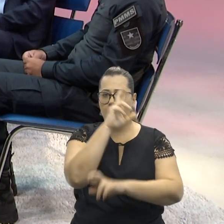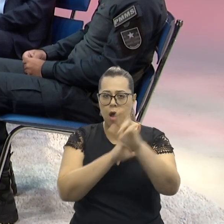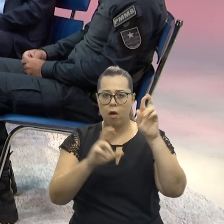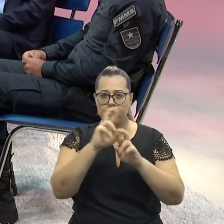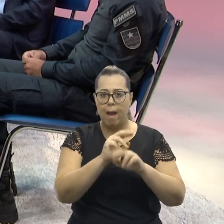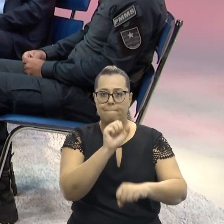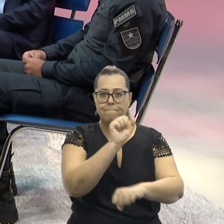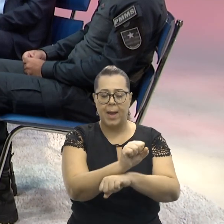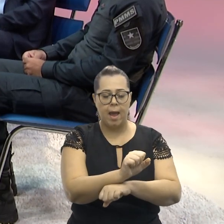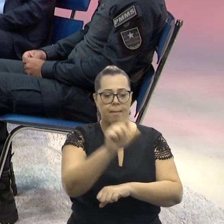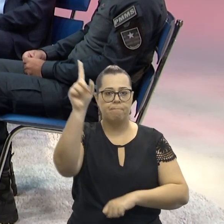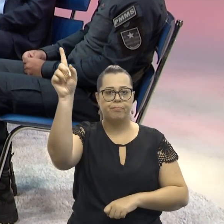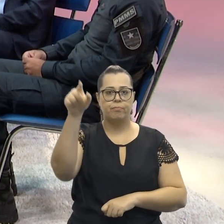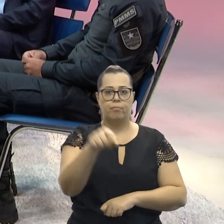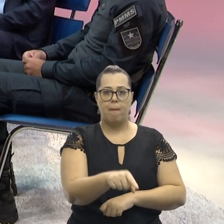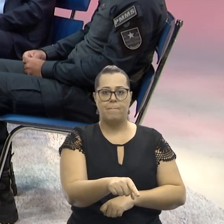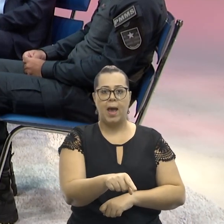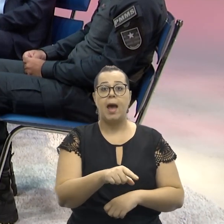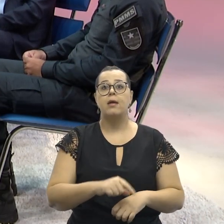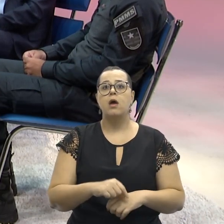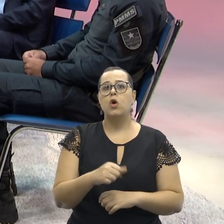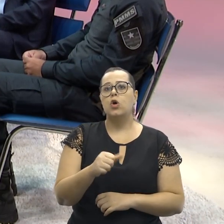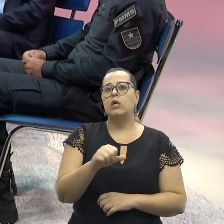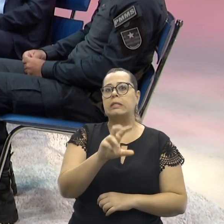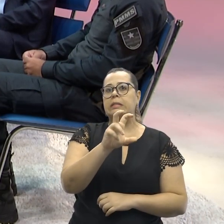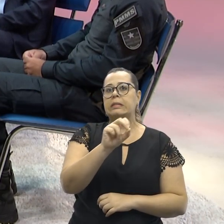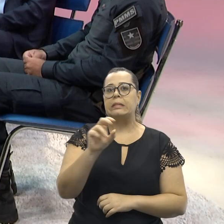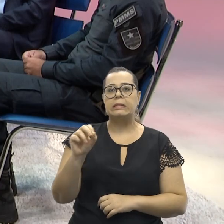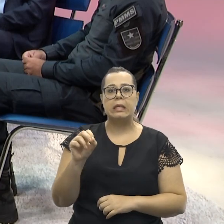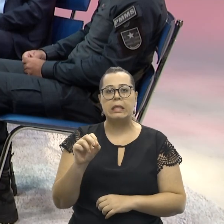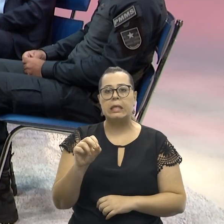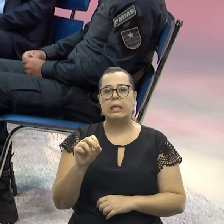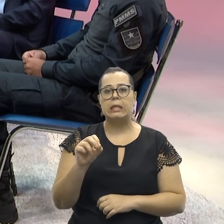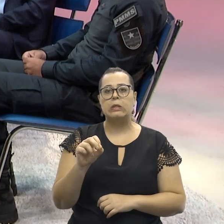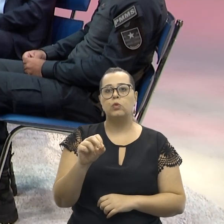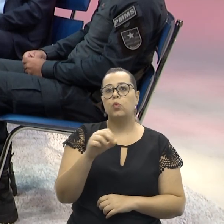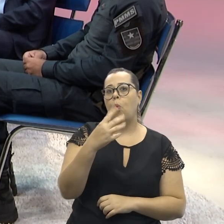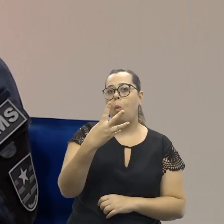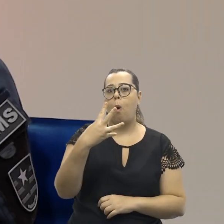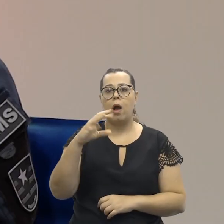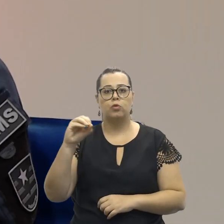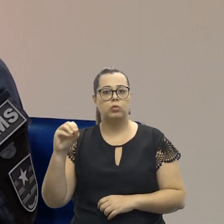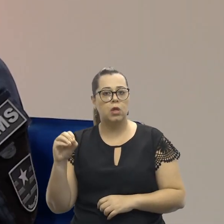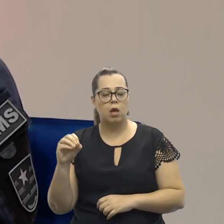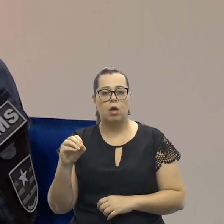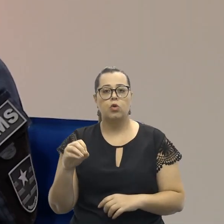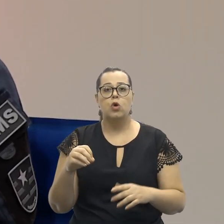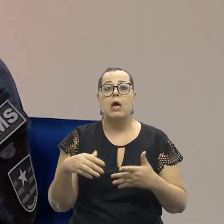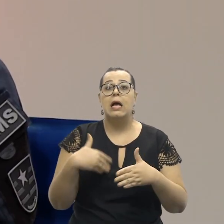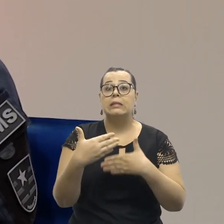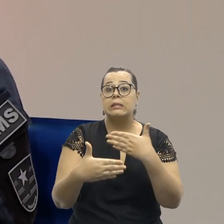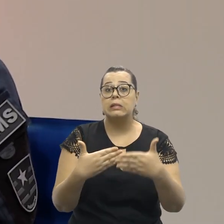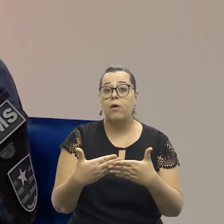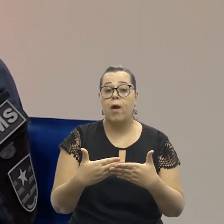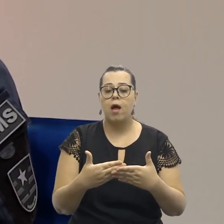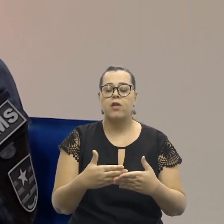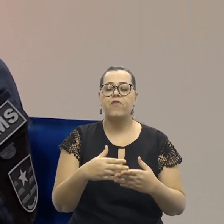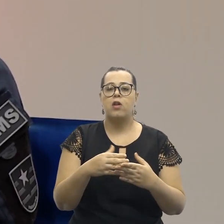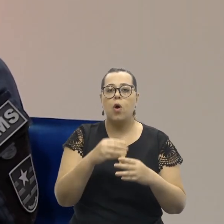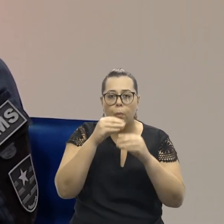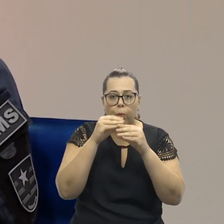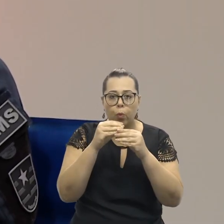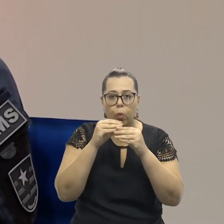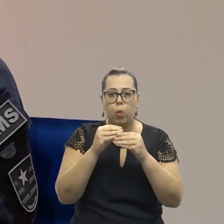gente tem uma média de 80 recusas ao teste do etilômetro, o que nos faz deduzir que a pessoa estava conduzindo o